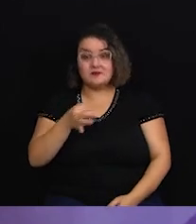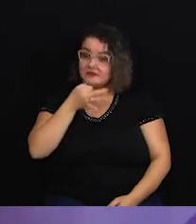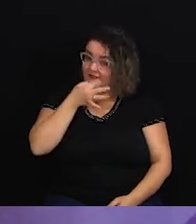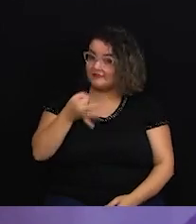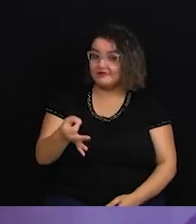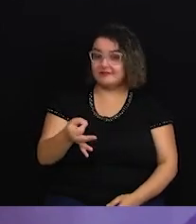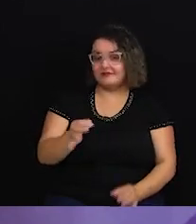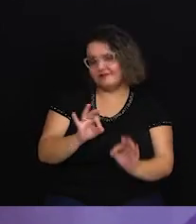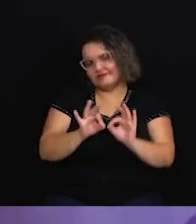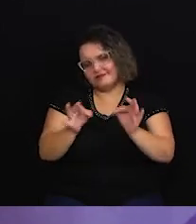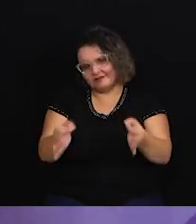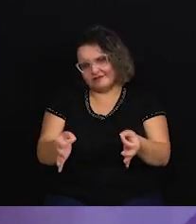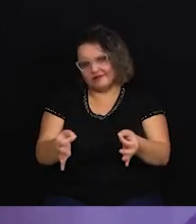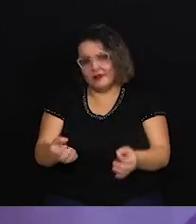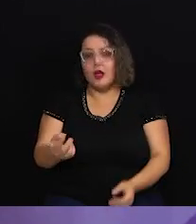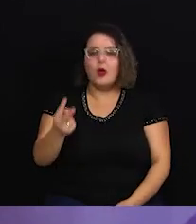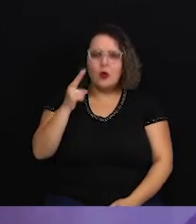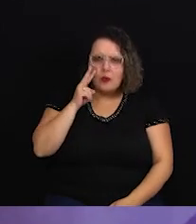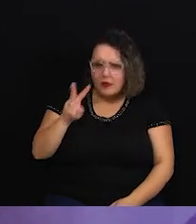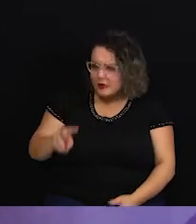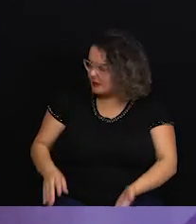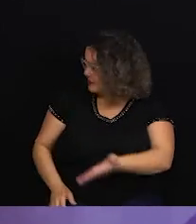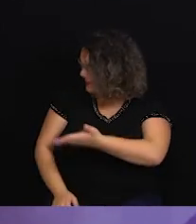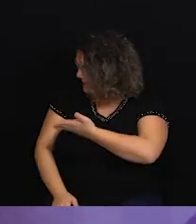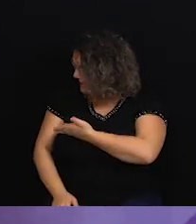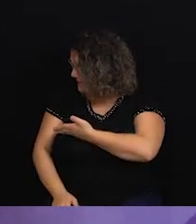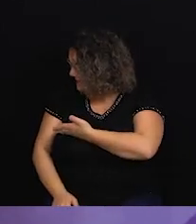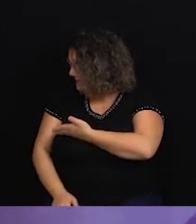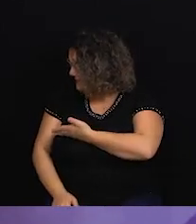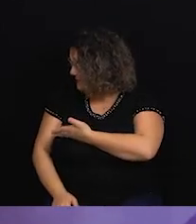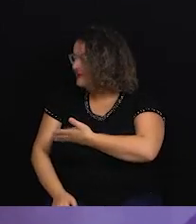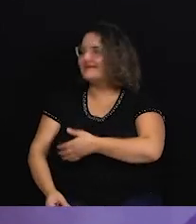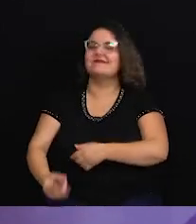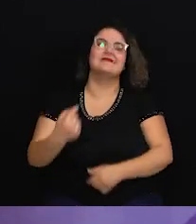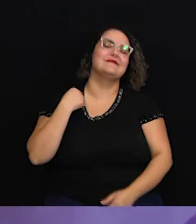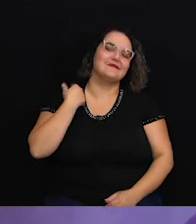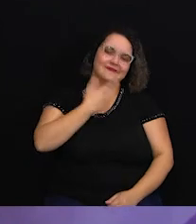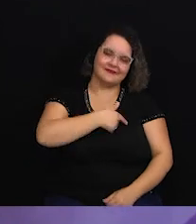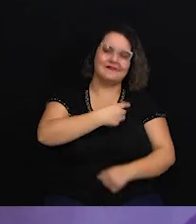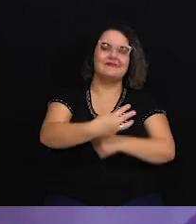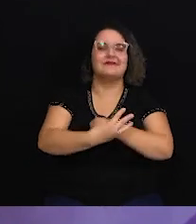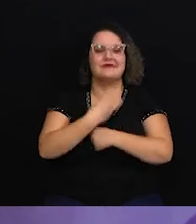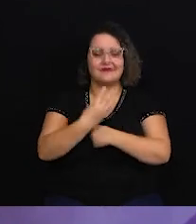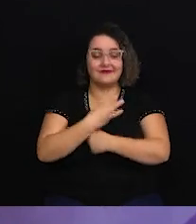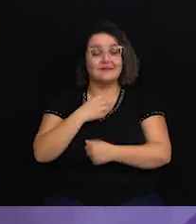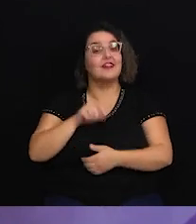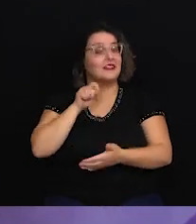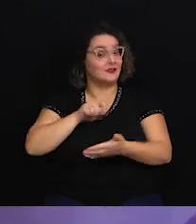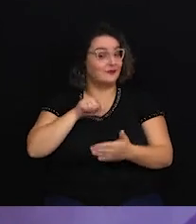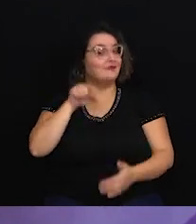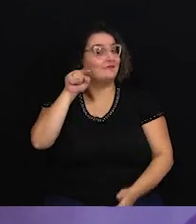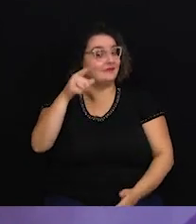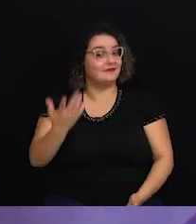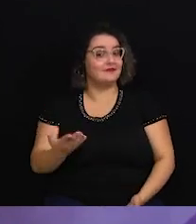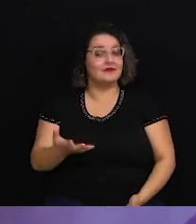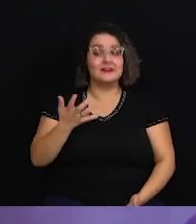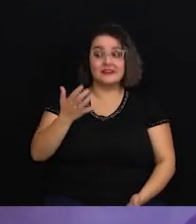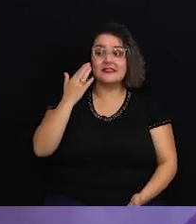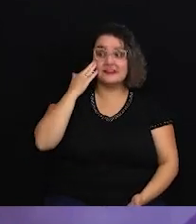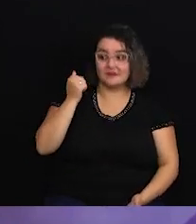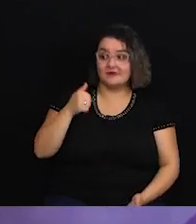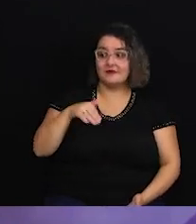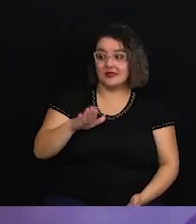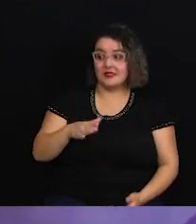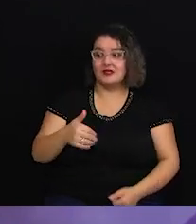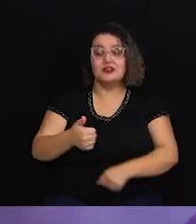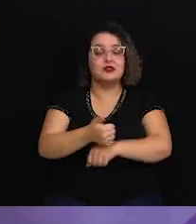alguma sugestão, é simples. Tá vendo esse número que está aparecendo agora no seu vídeo? É o nosso WhatsApp, anota ele aí. E se quiser saber mais